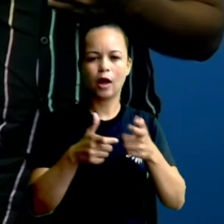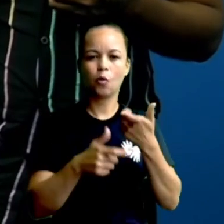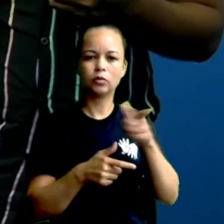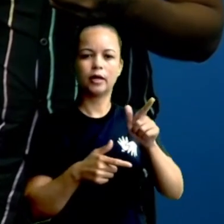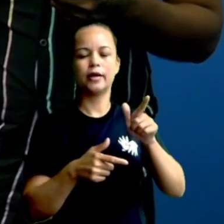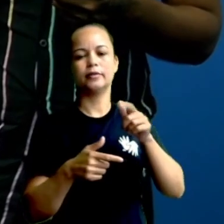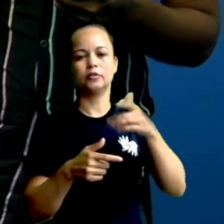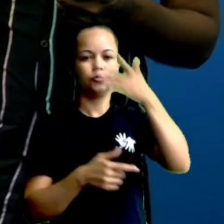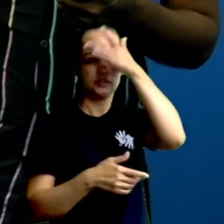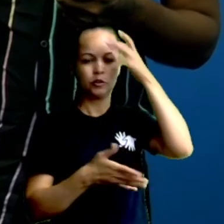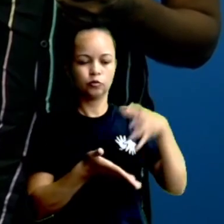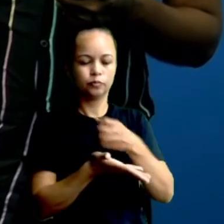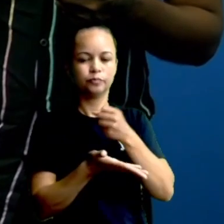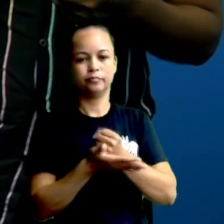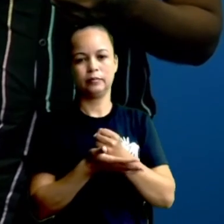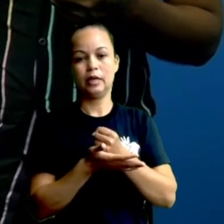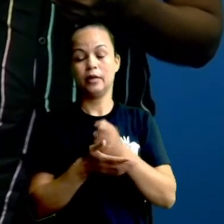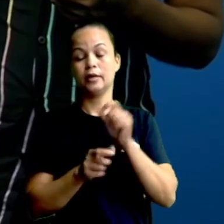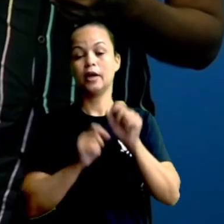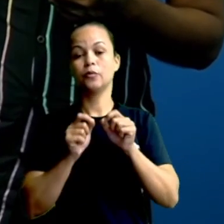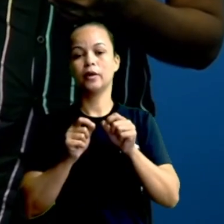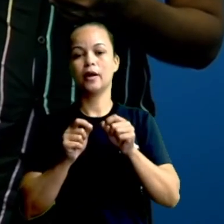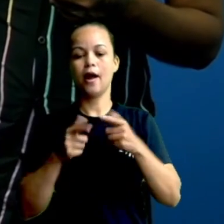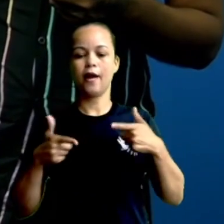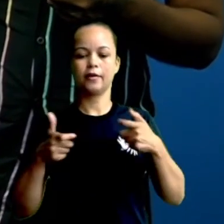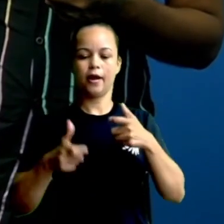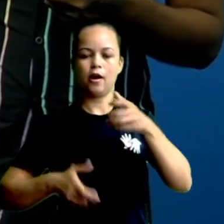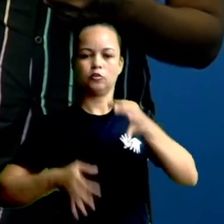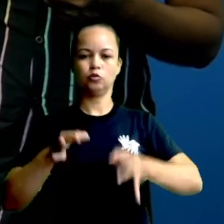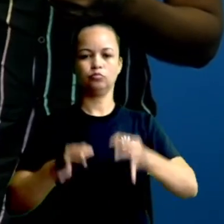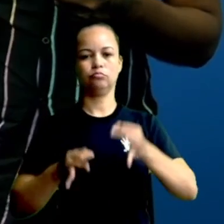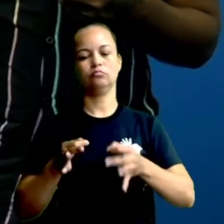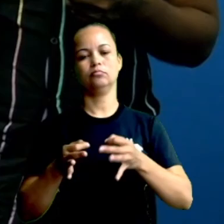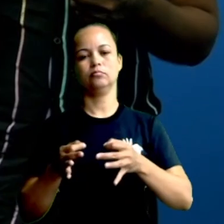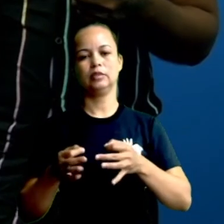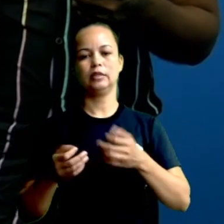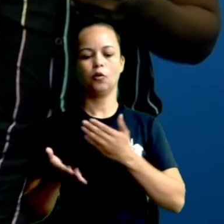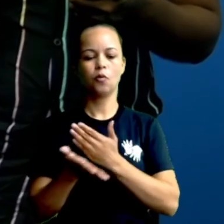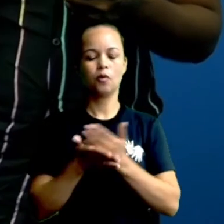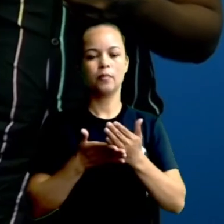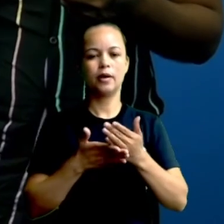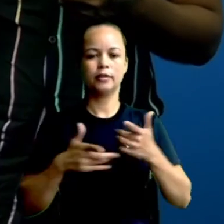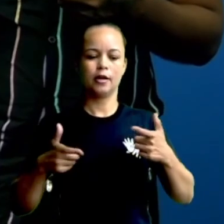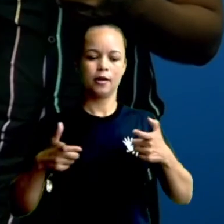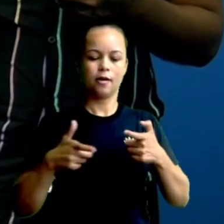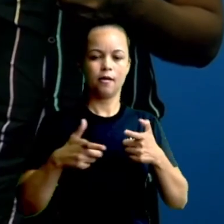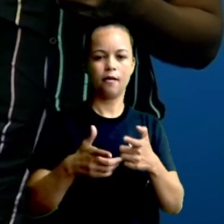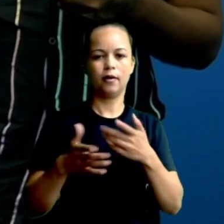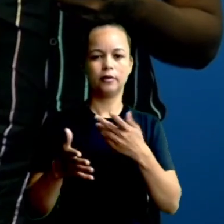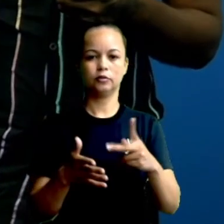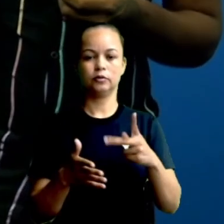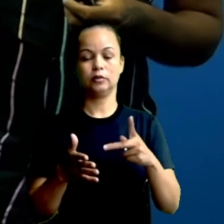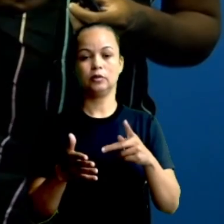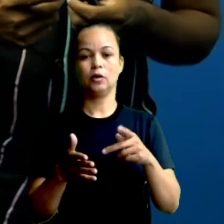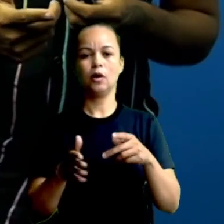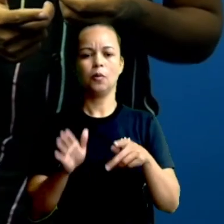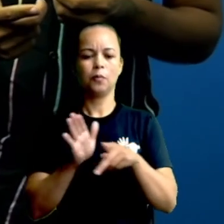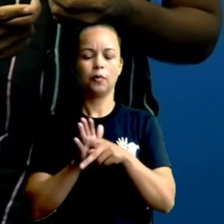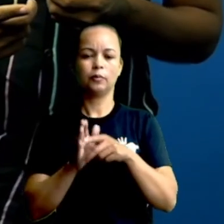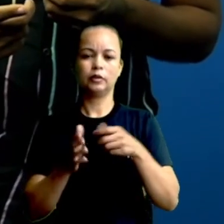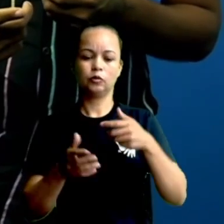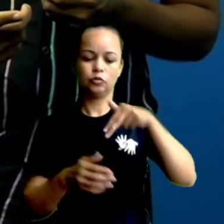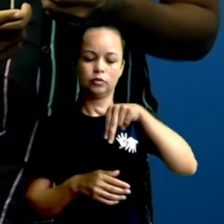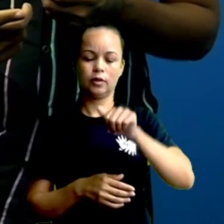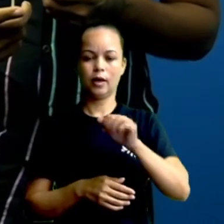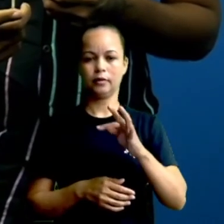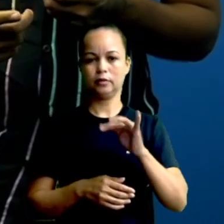aí, é a época da Guerra Justa. Os colonizadores, eles começam a guerrear contra os nativos, porque os nativos eles não queriam se submeter ao